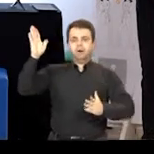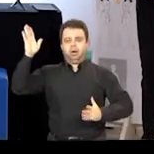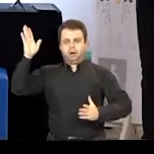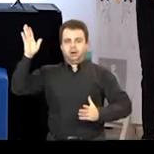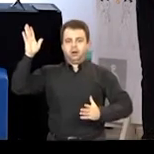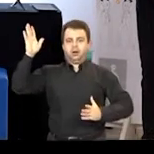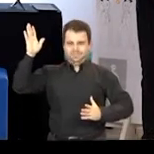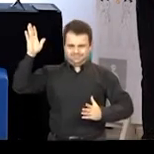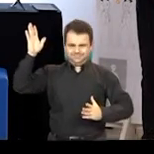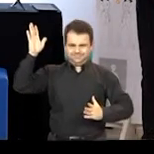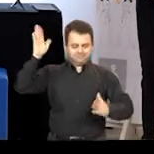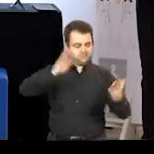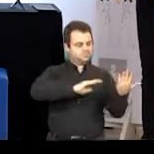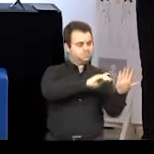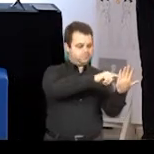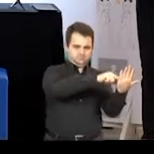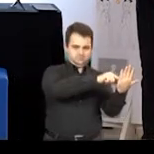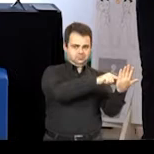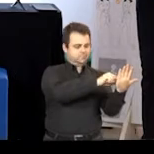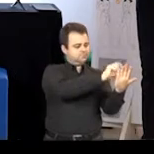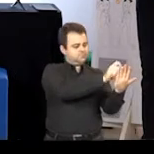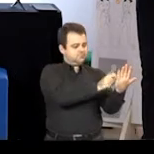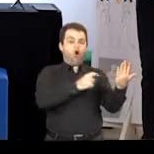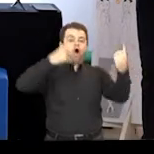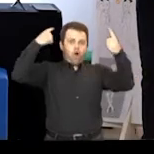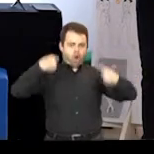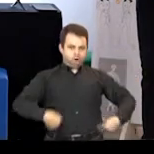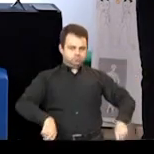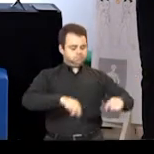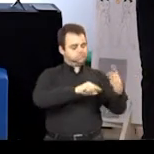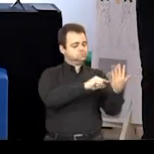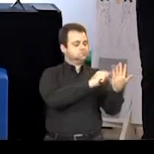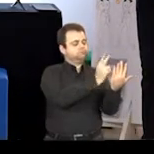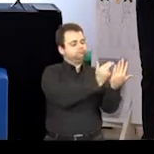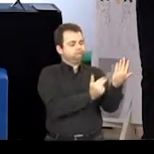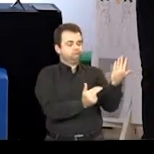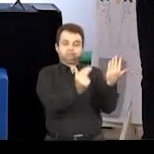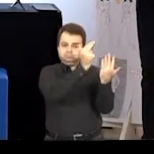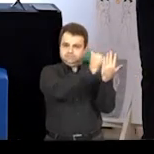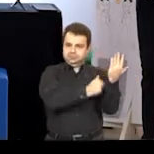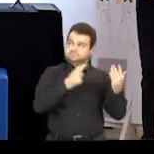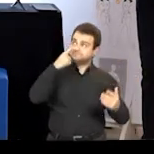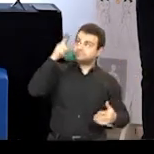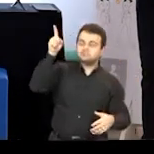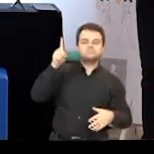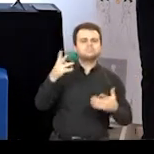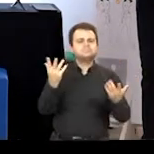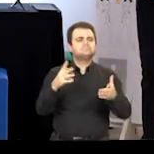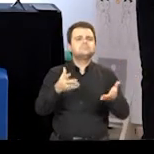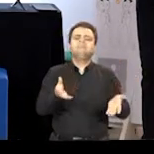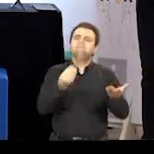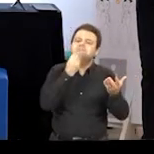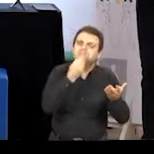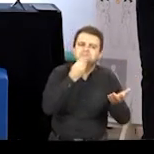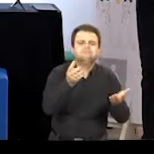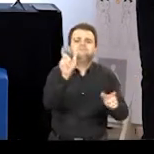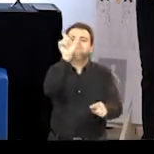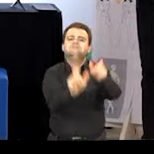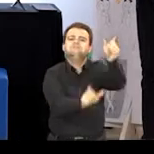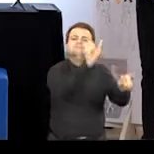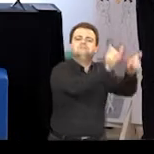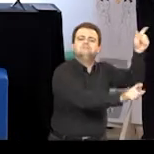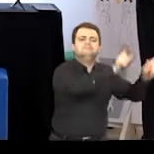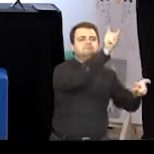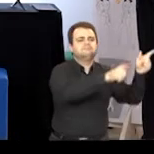partir do manequim, você cria a sua roupa. Assim como nós vimos na aula de hoje, busque inspiração em artistas que